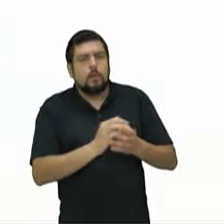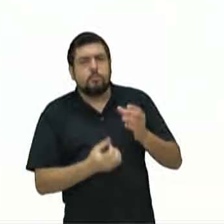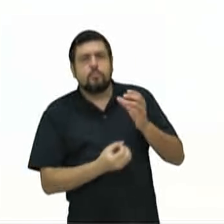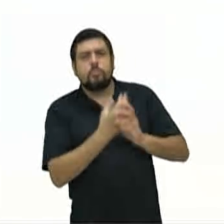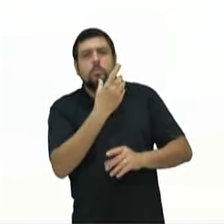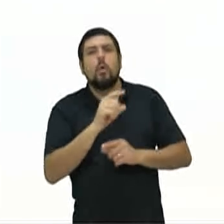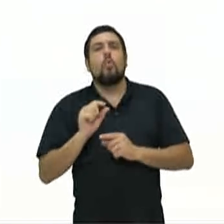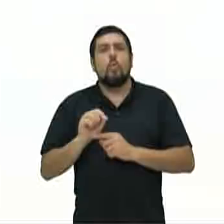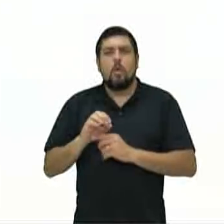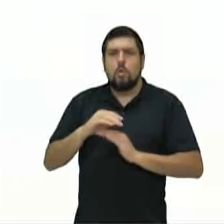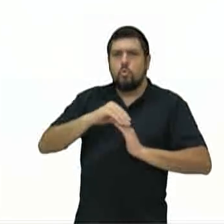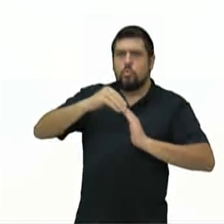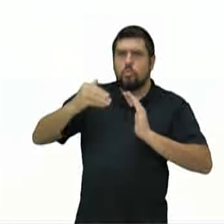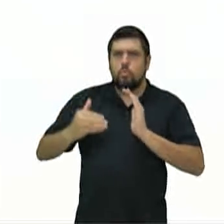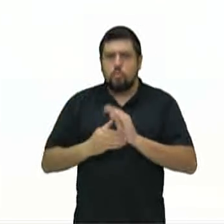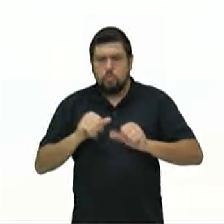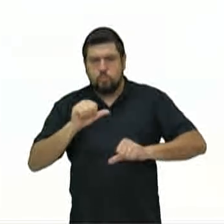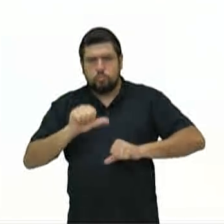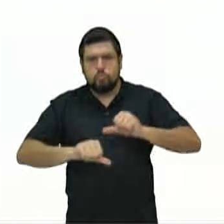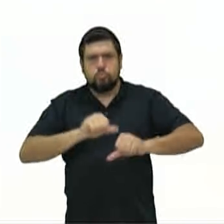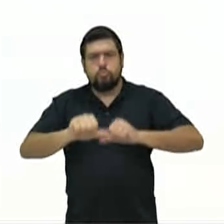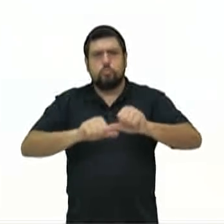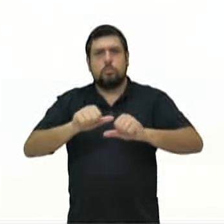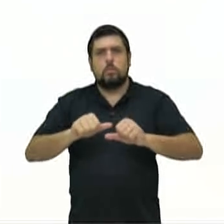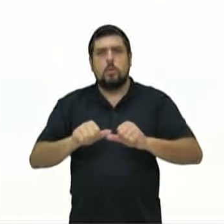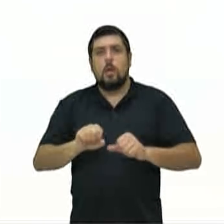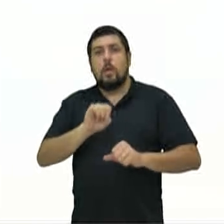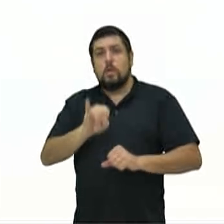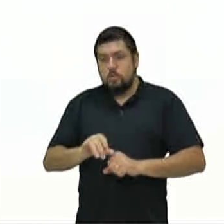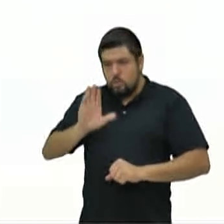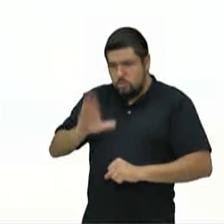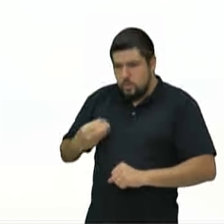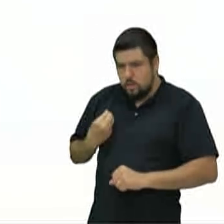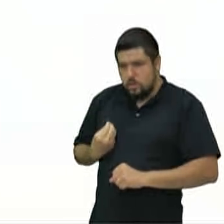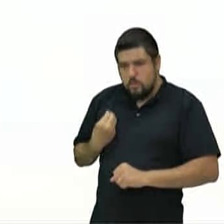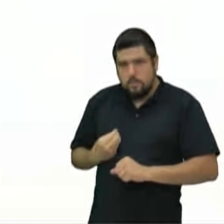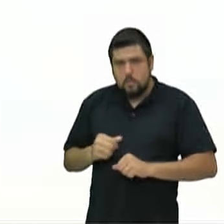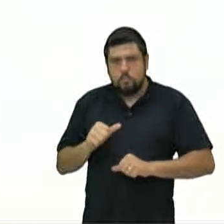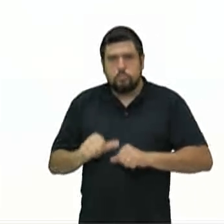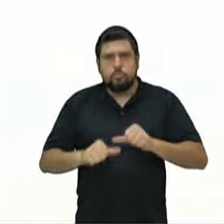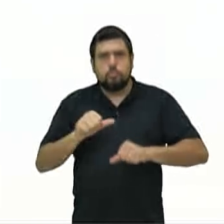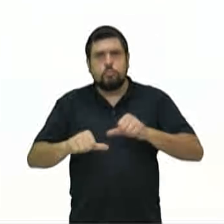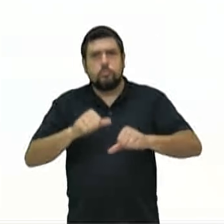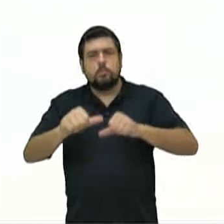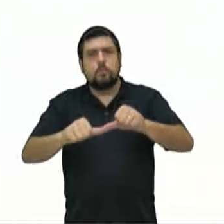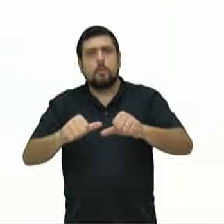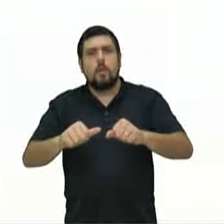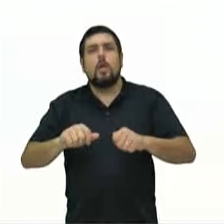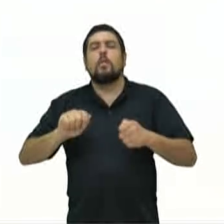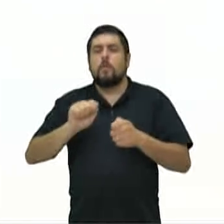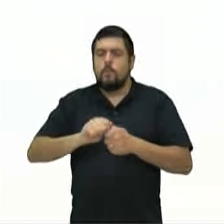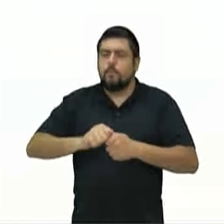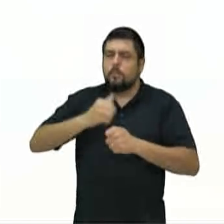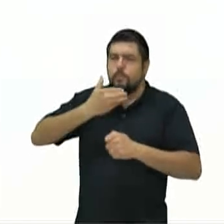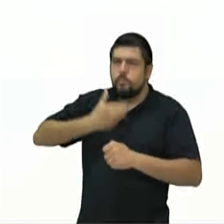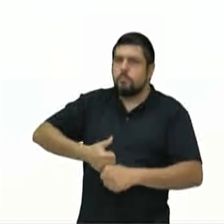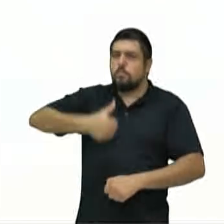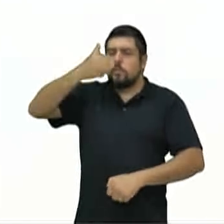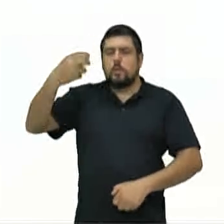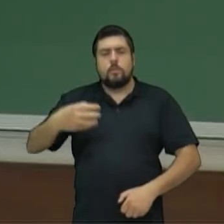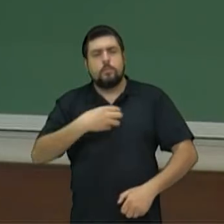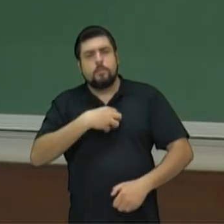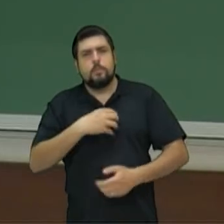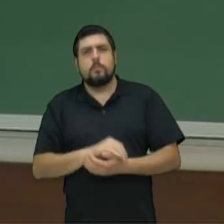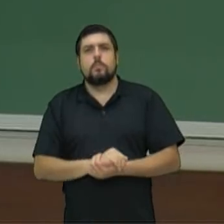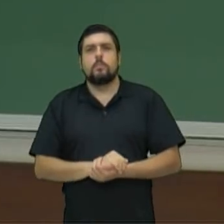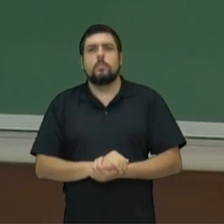transforma. Se estamos então sempre transformando o que já existe, nos cabe fazê-lo da melhor maneira possível. Aqui o autor do